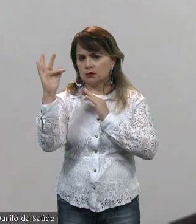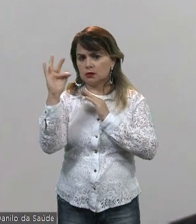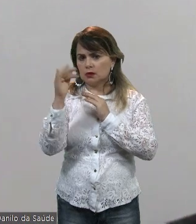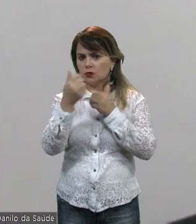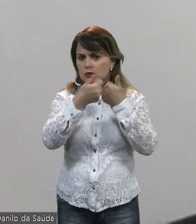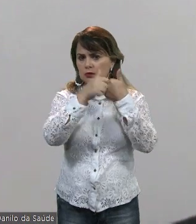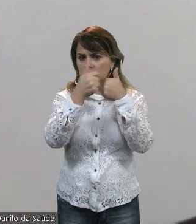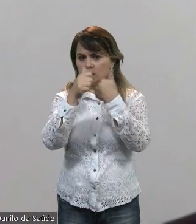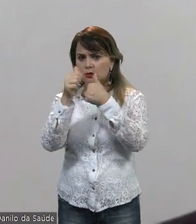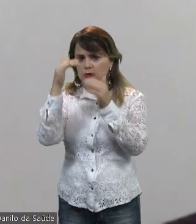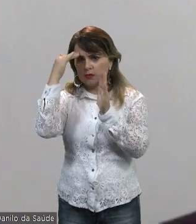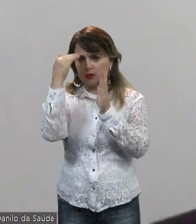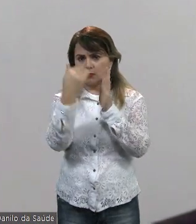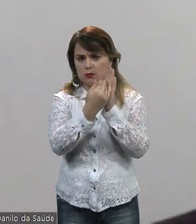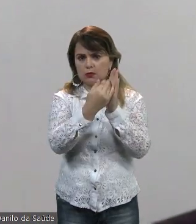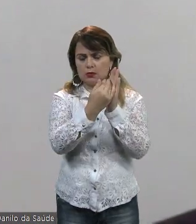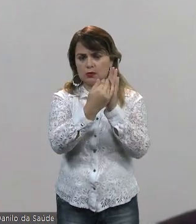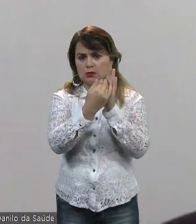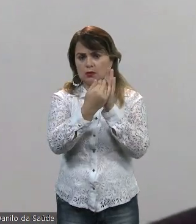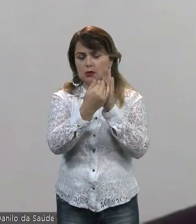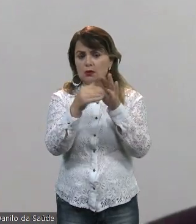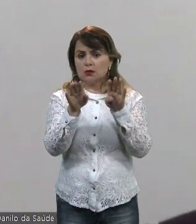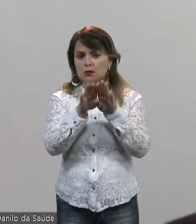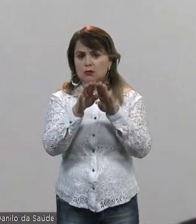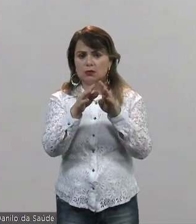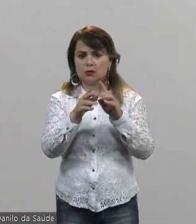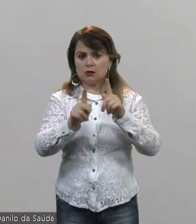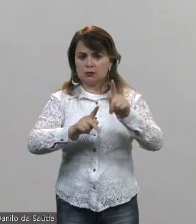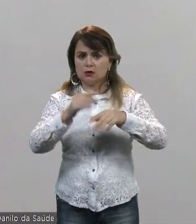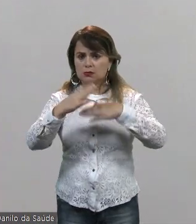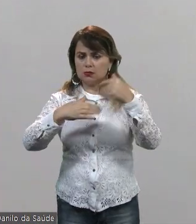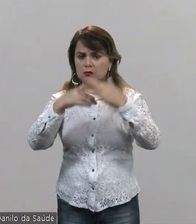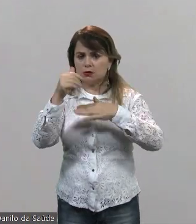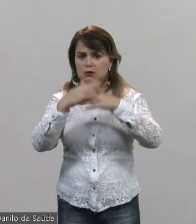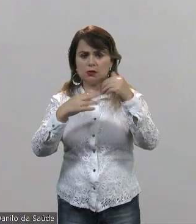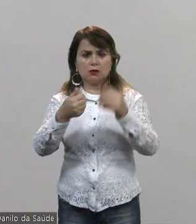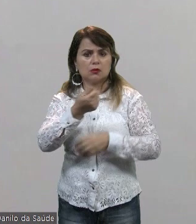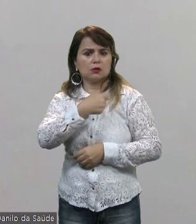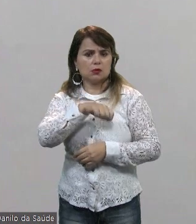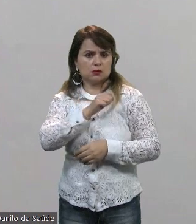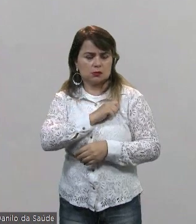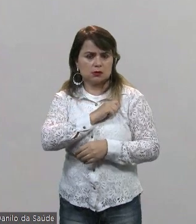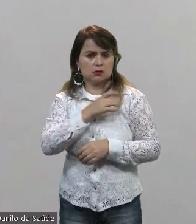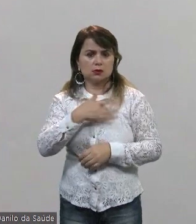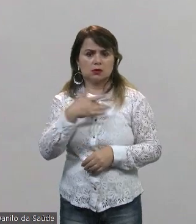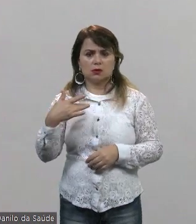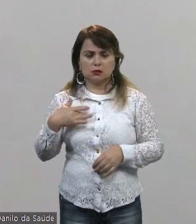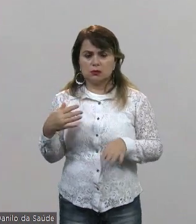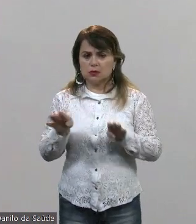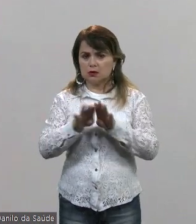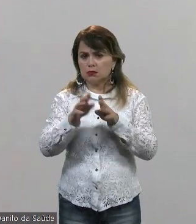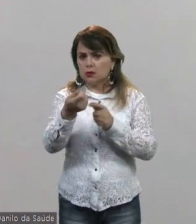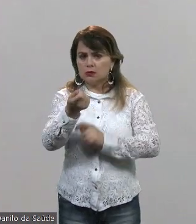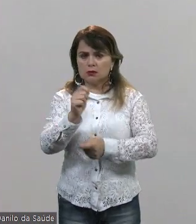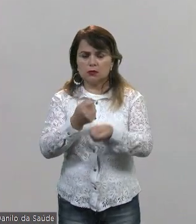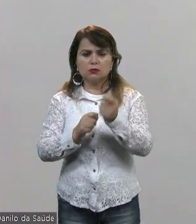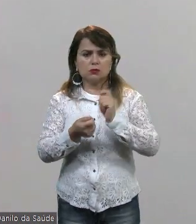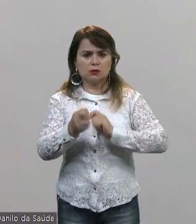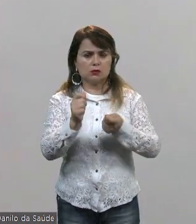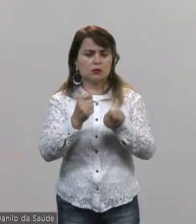explicar que as pessoas entendam, tanto o agente comunitário de saúde como o agente de controle de endemia são